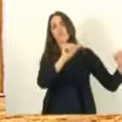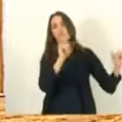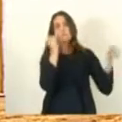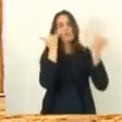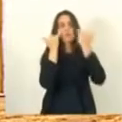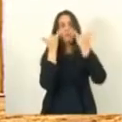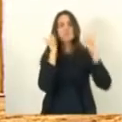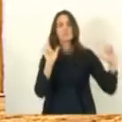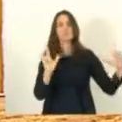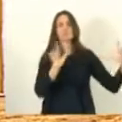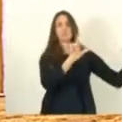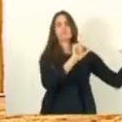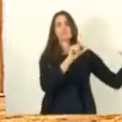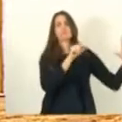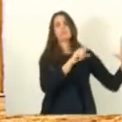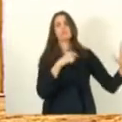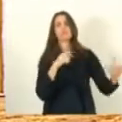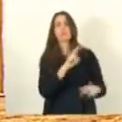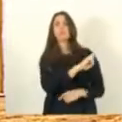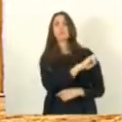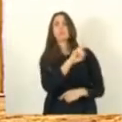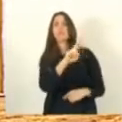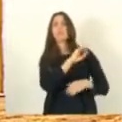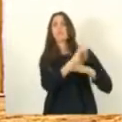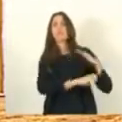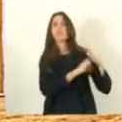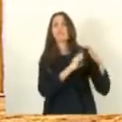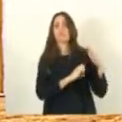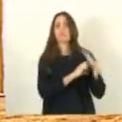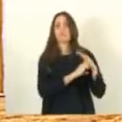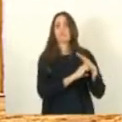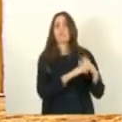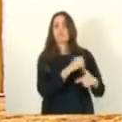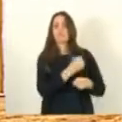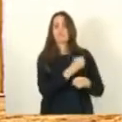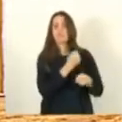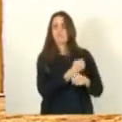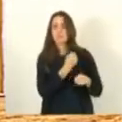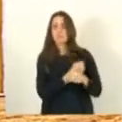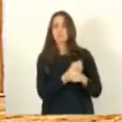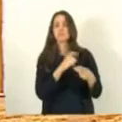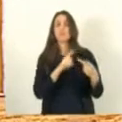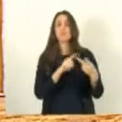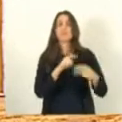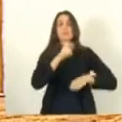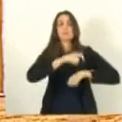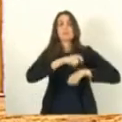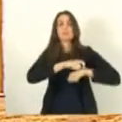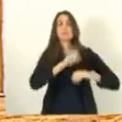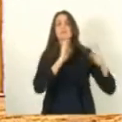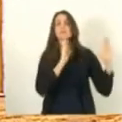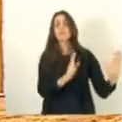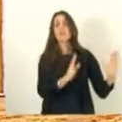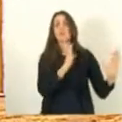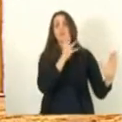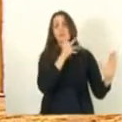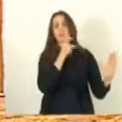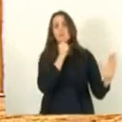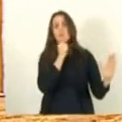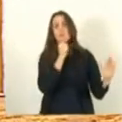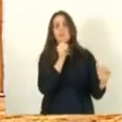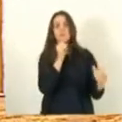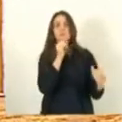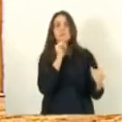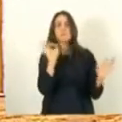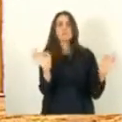na placa, muitas vezes, tem o nome da empresa e o tempo que essa obra vai durar. Quer dizer, a previsão